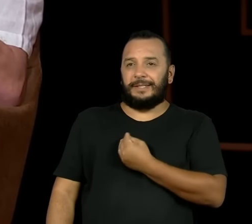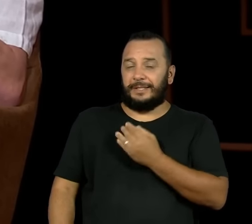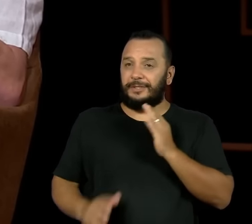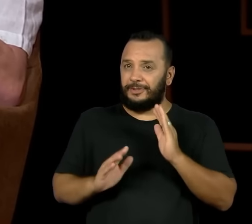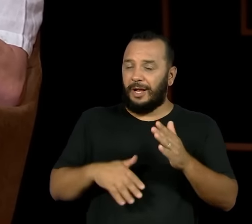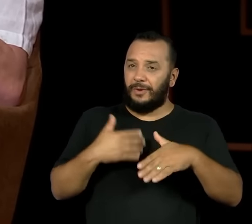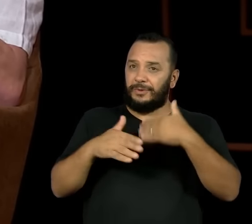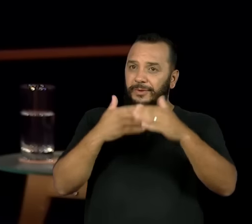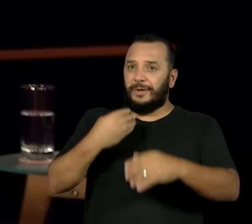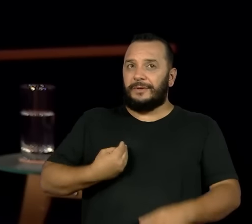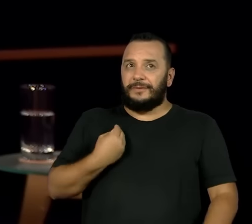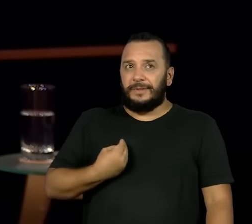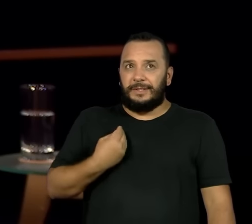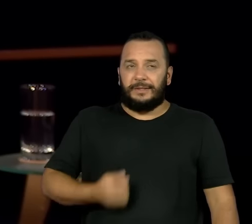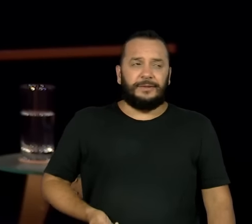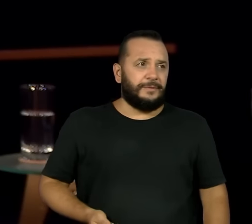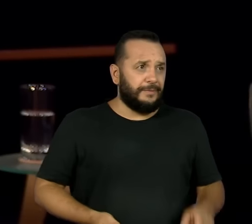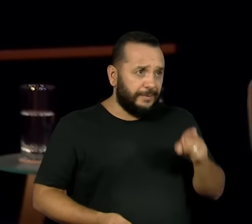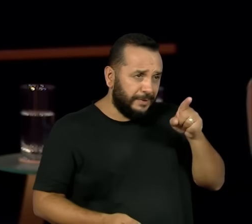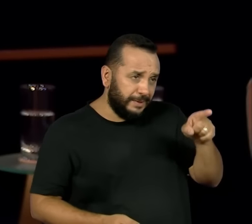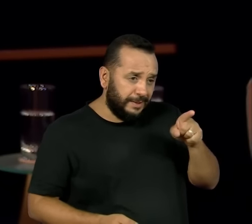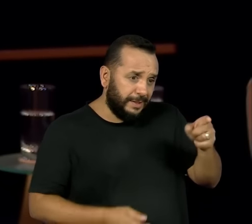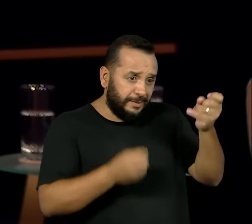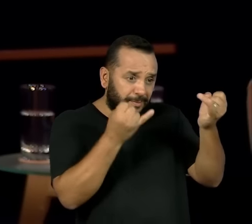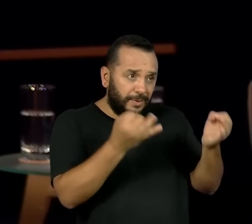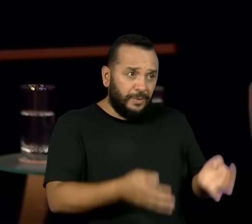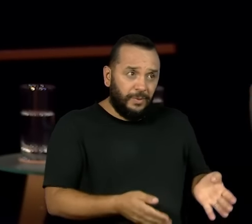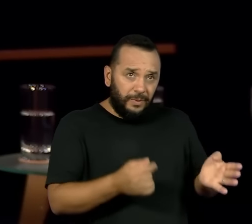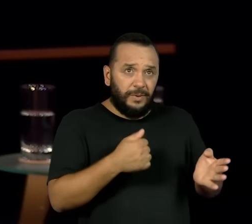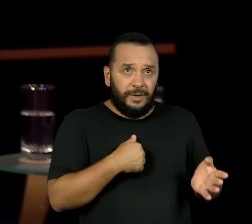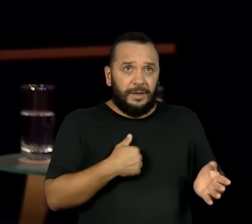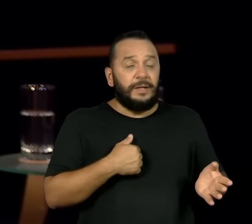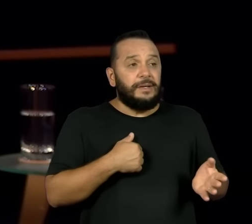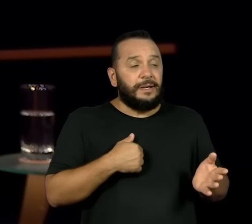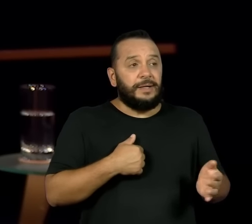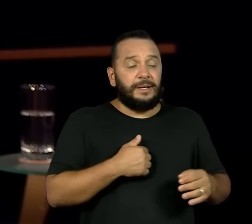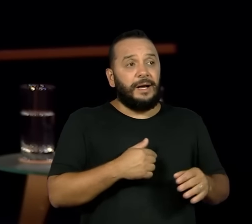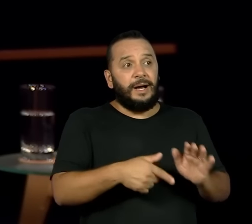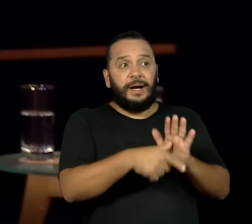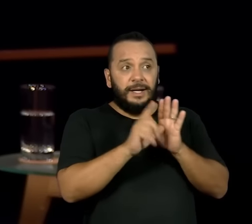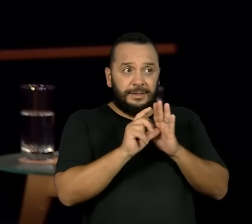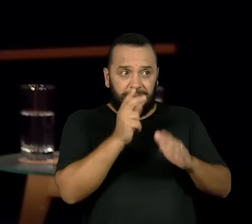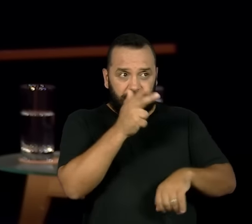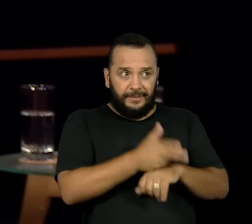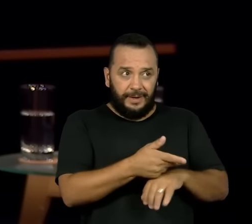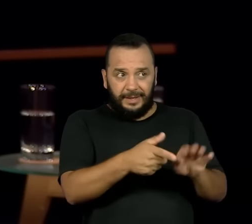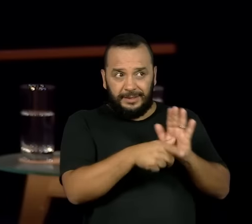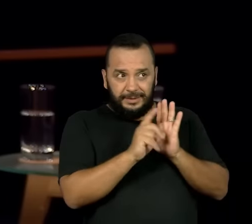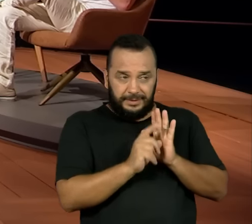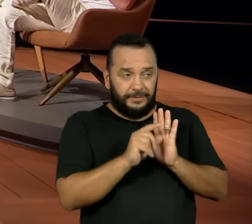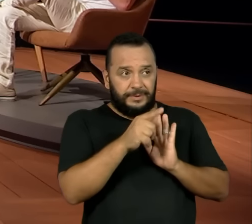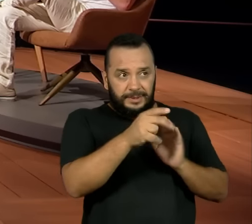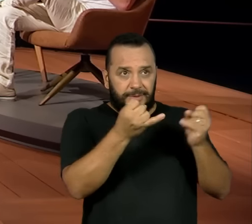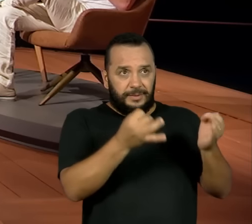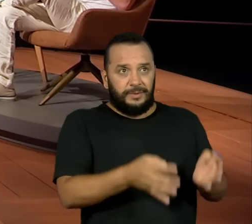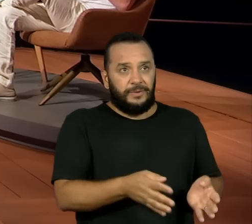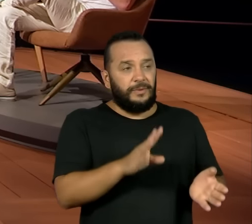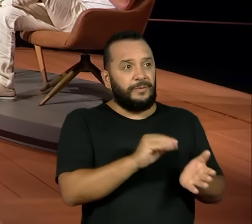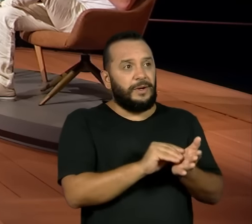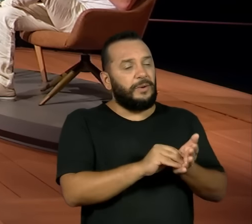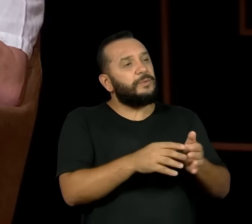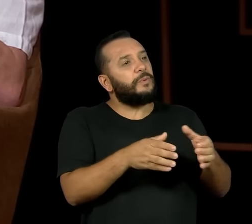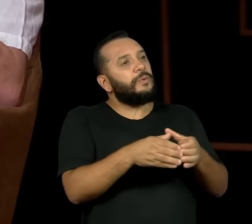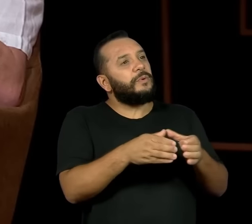vida você tava mencionando antes da gente abrir as câmeras que você sente falta por exemplo de de um grupo